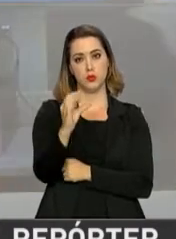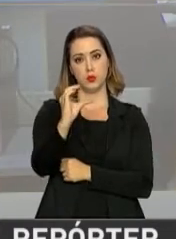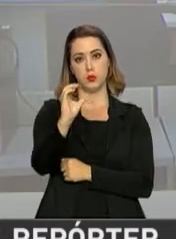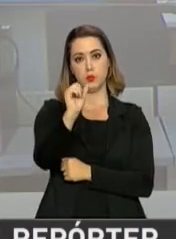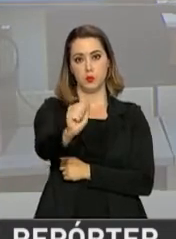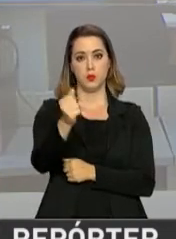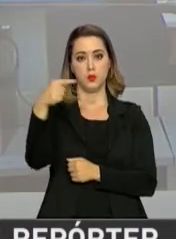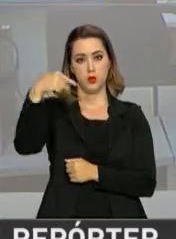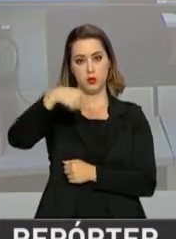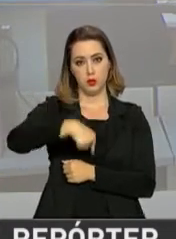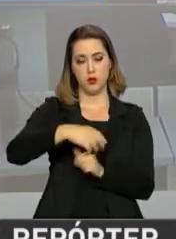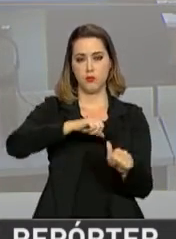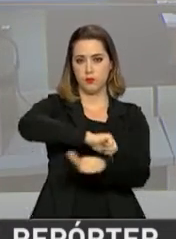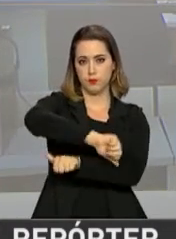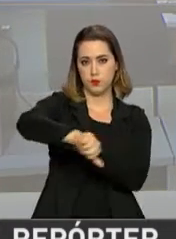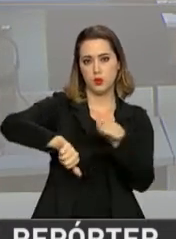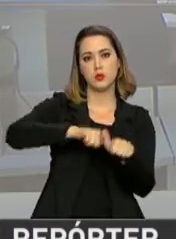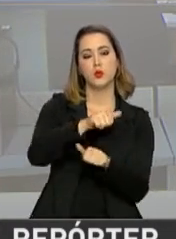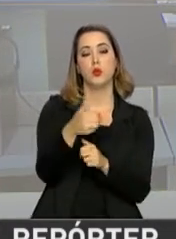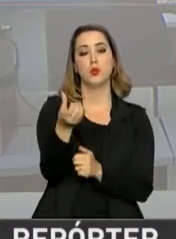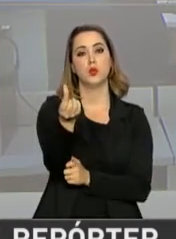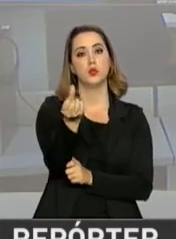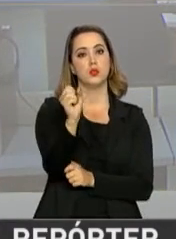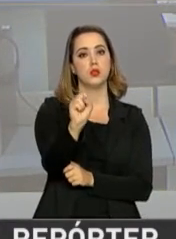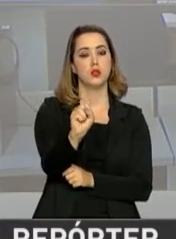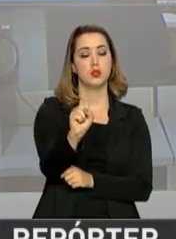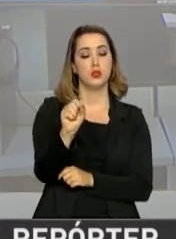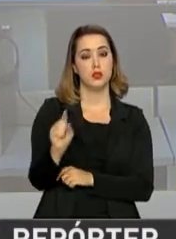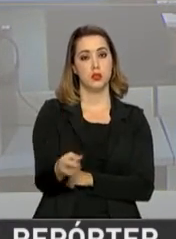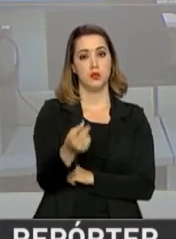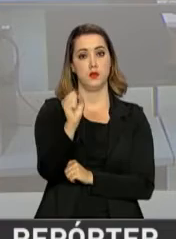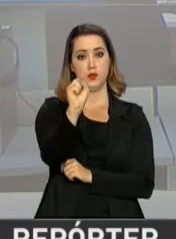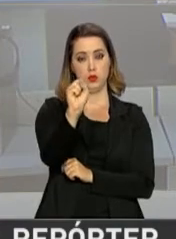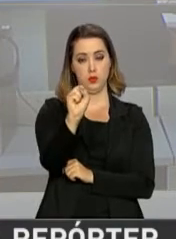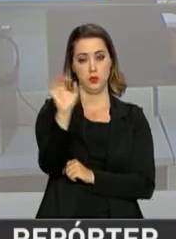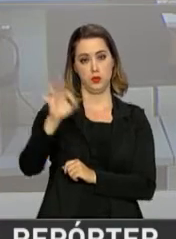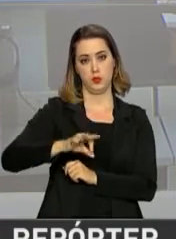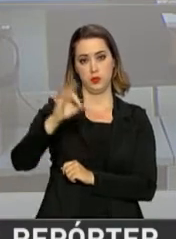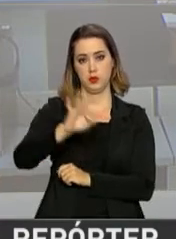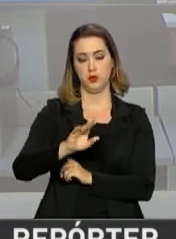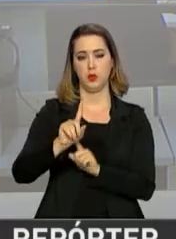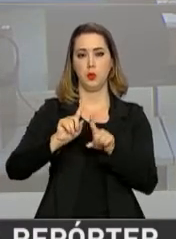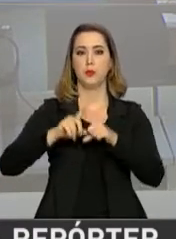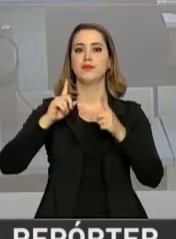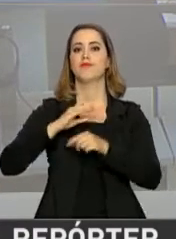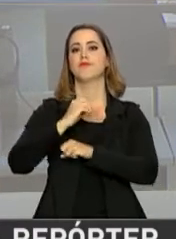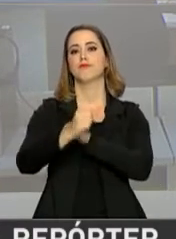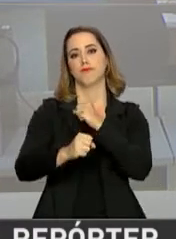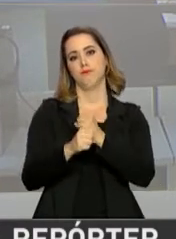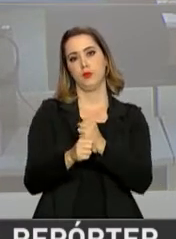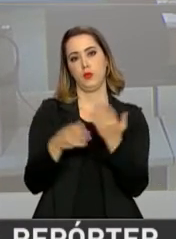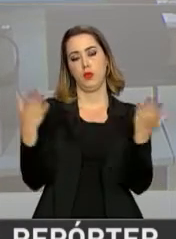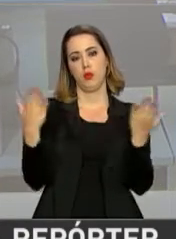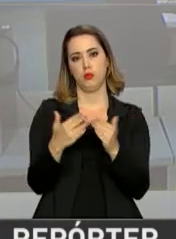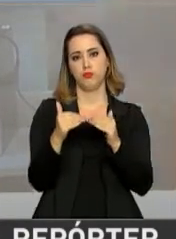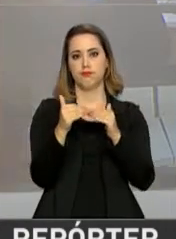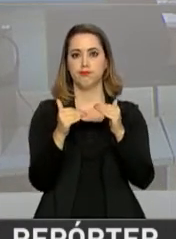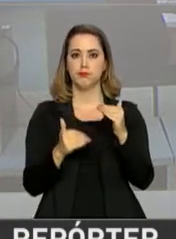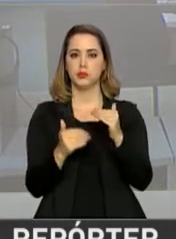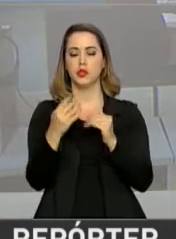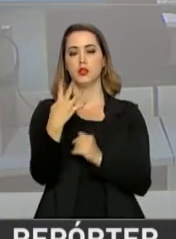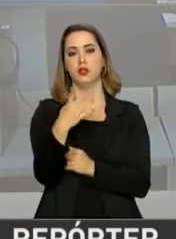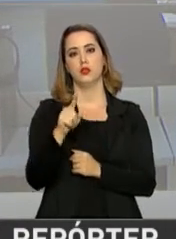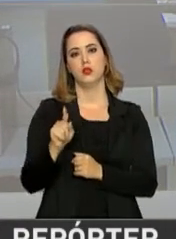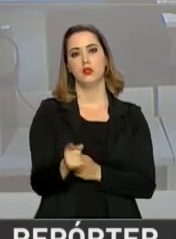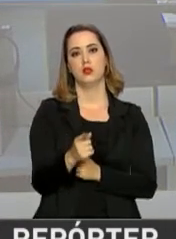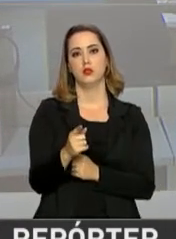7,2 por cento para 6,8 por cento já para o ano que vem a estimativa da inflação caiu de 4,08 por